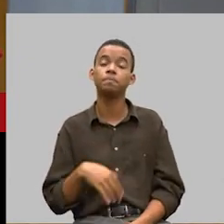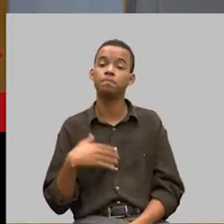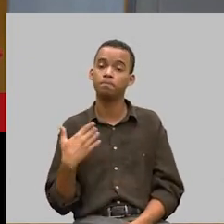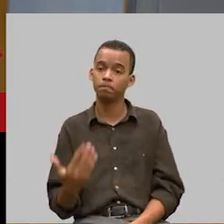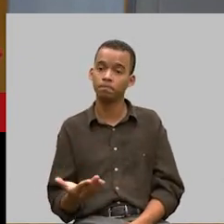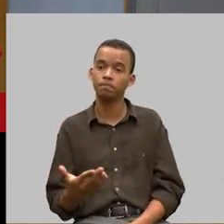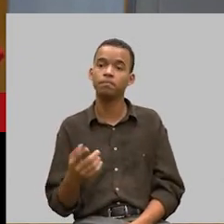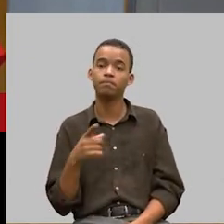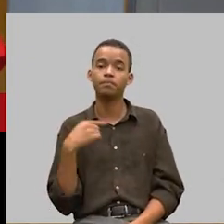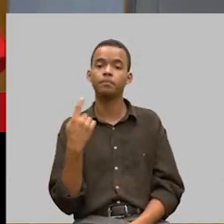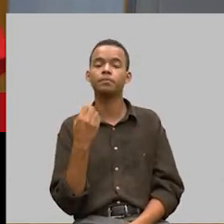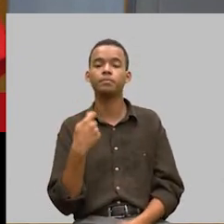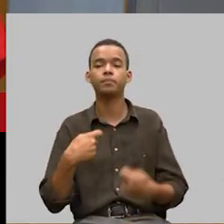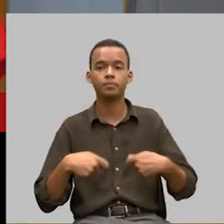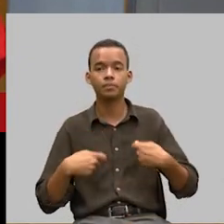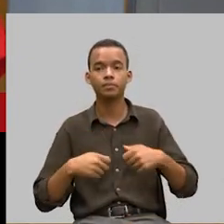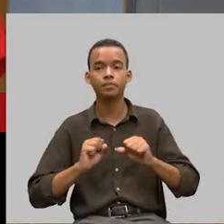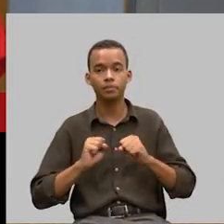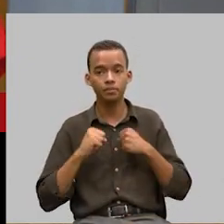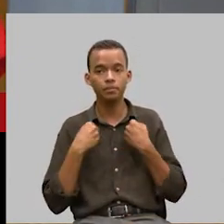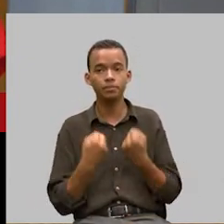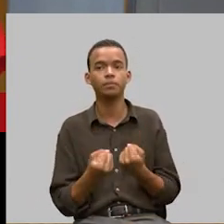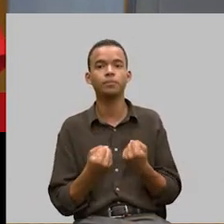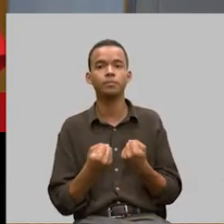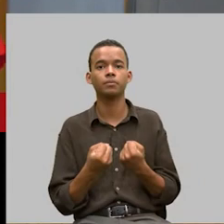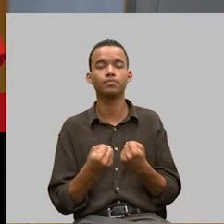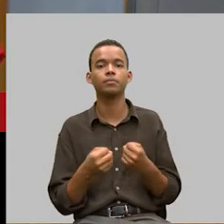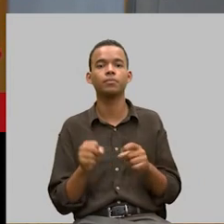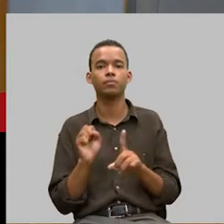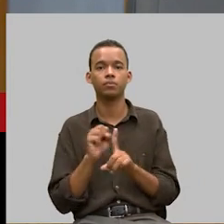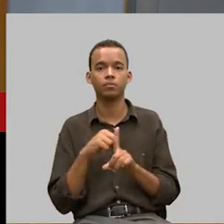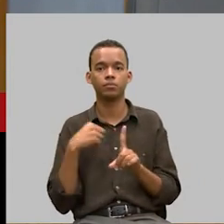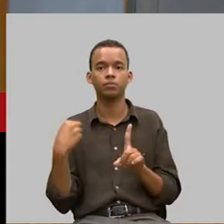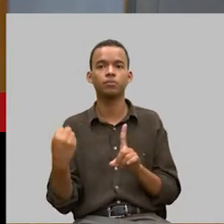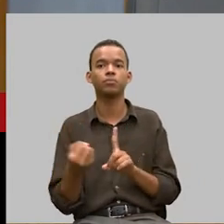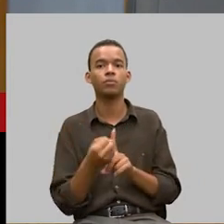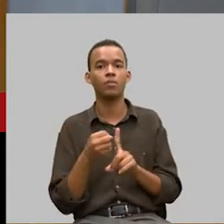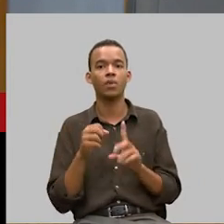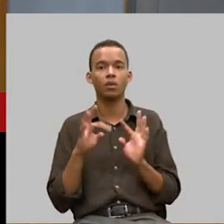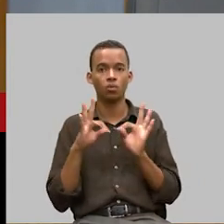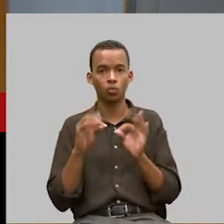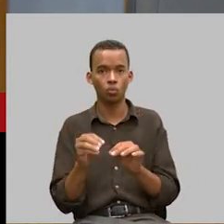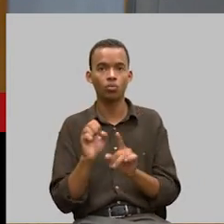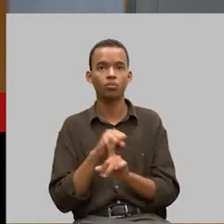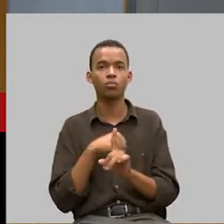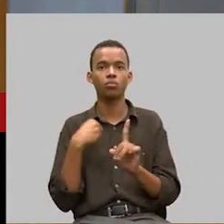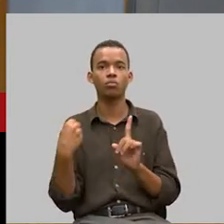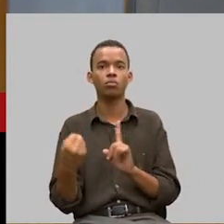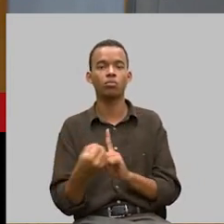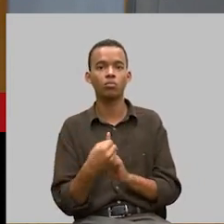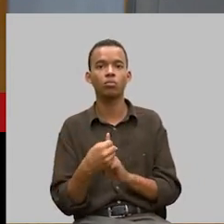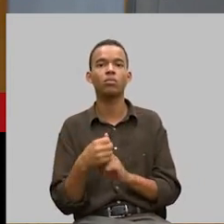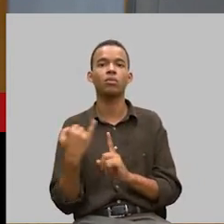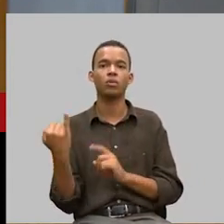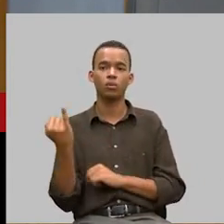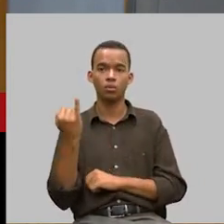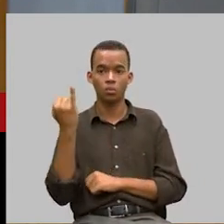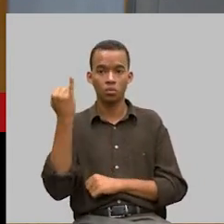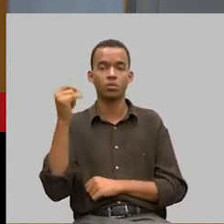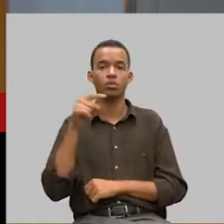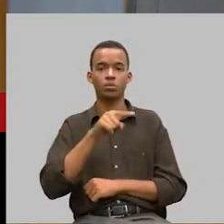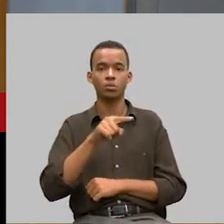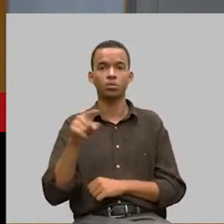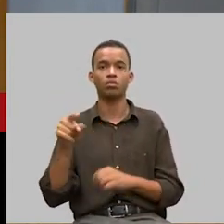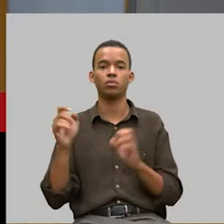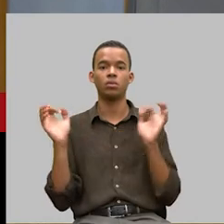uma um esforço da sociedade toda e é importante vocês que vieram do